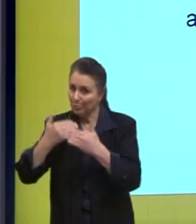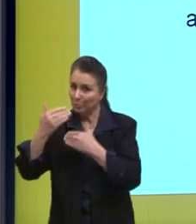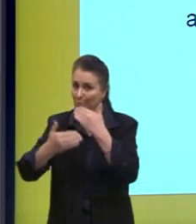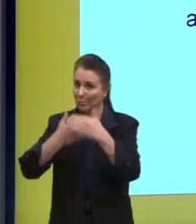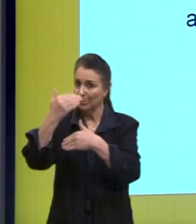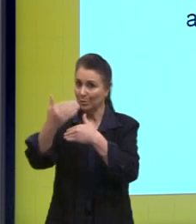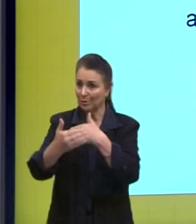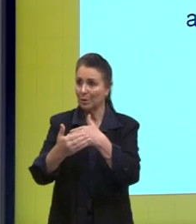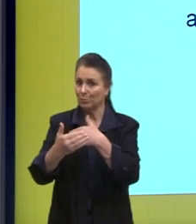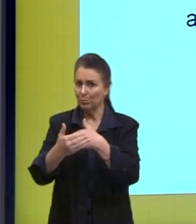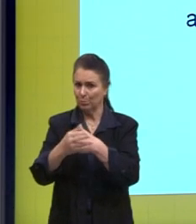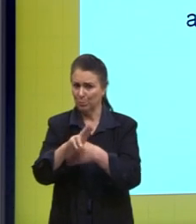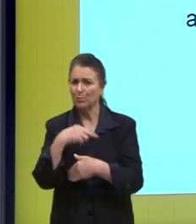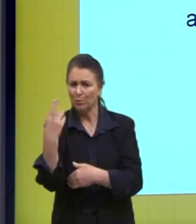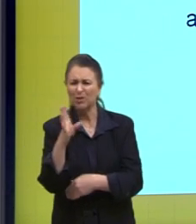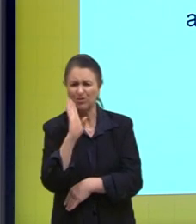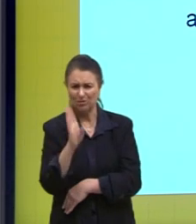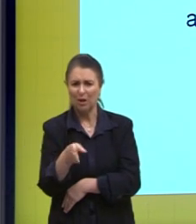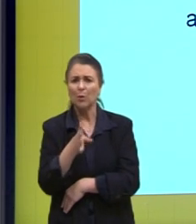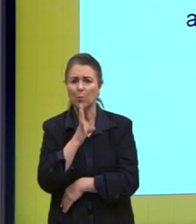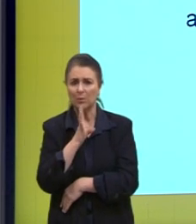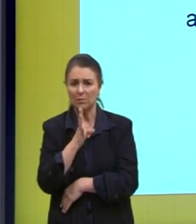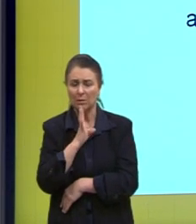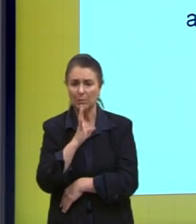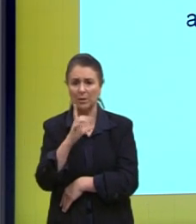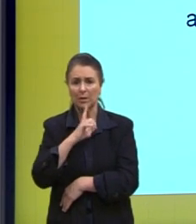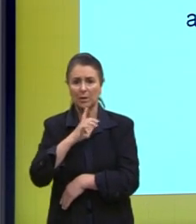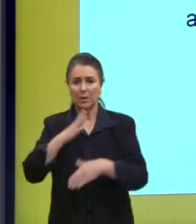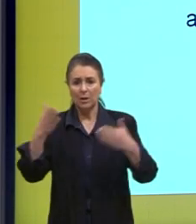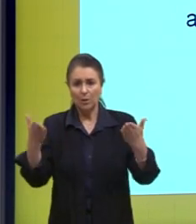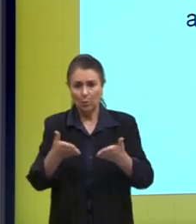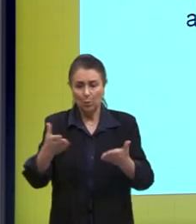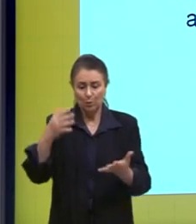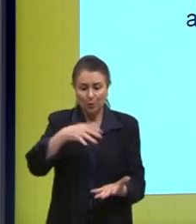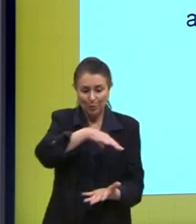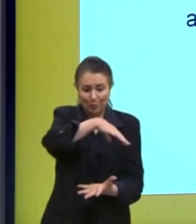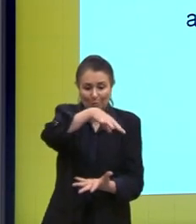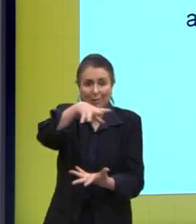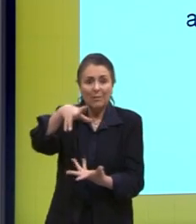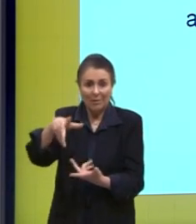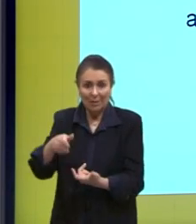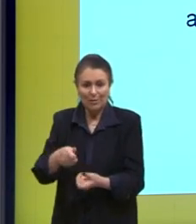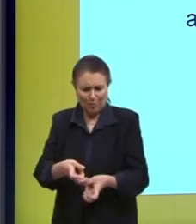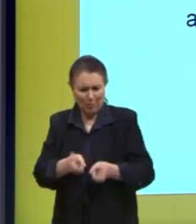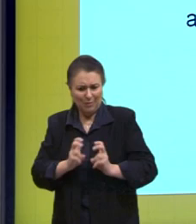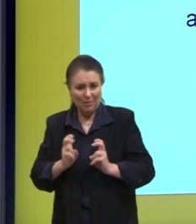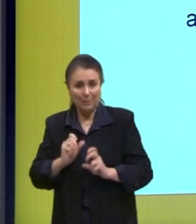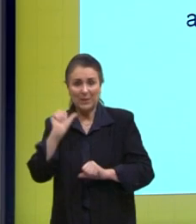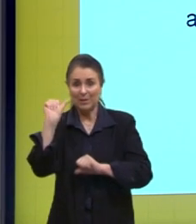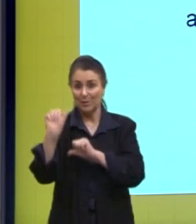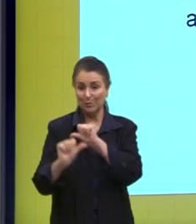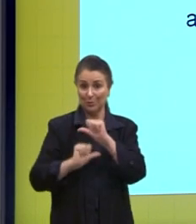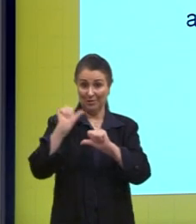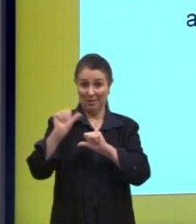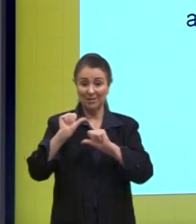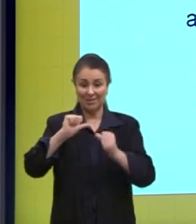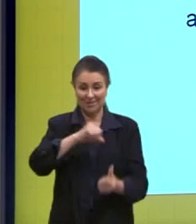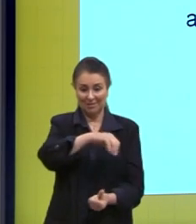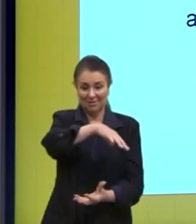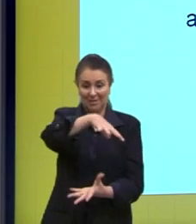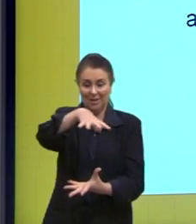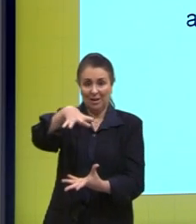que nós conhecemos como a gente tem hoje no planeta Terra essas mudanças do planeta Terra